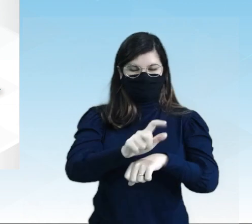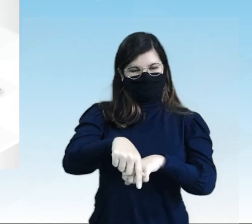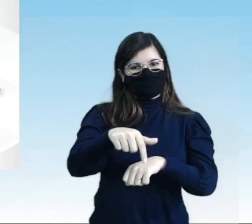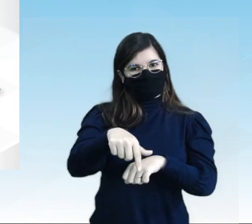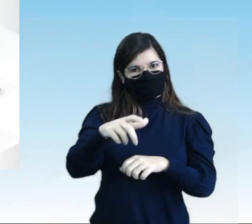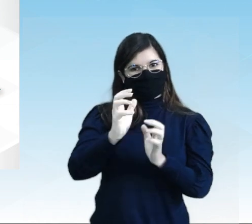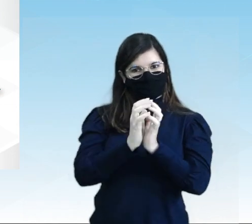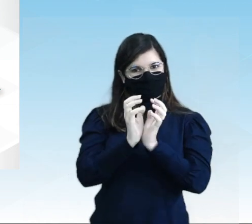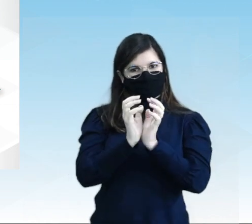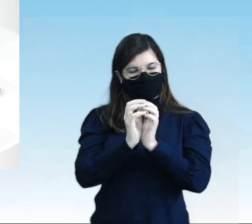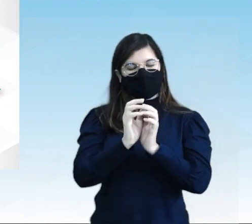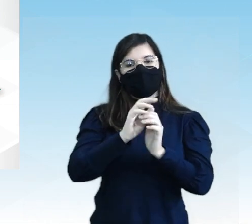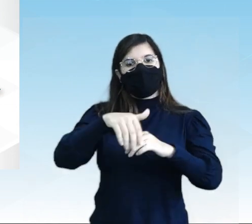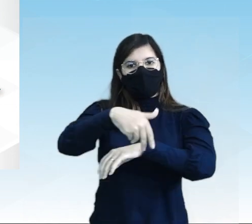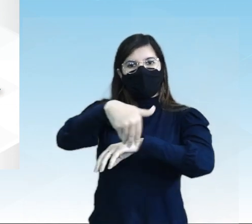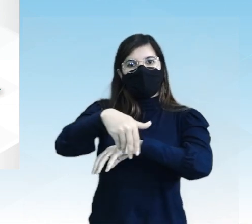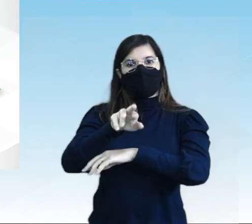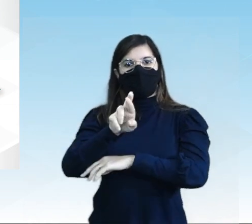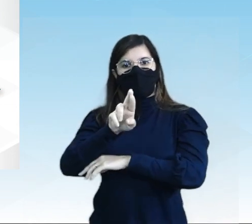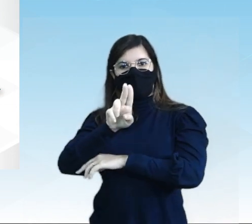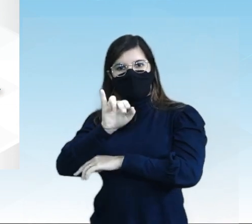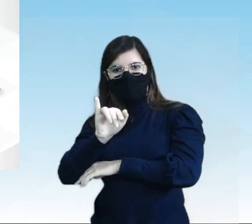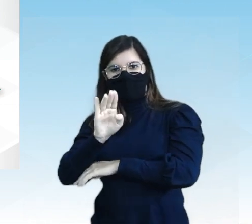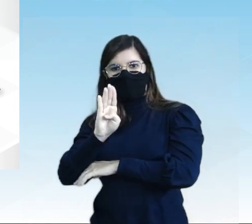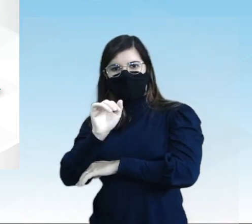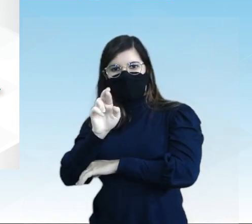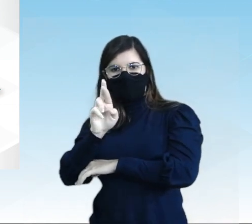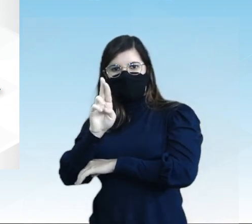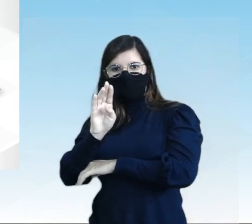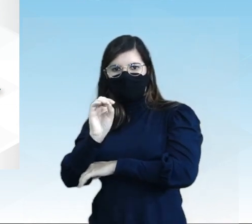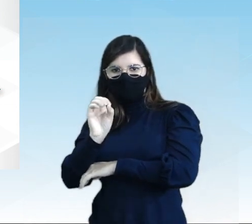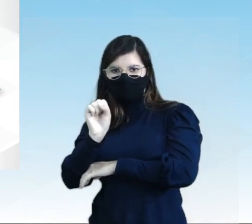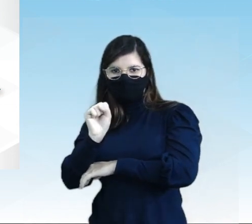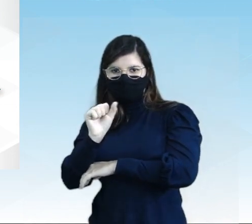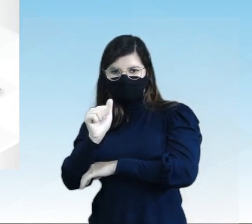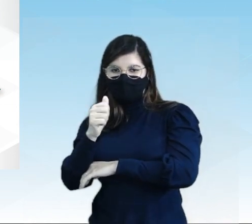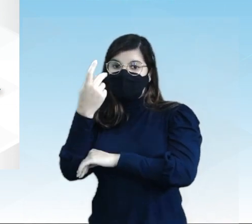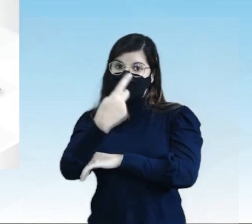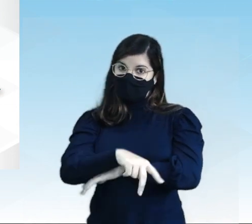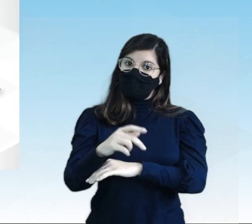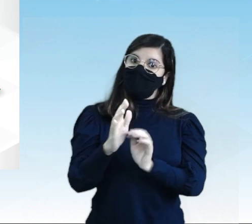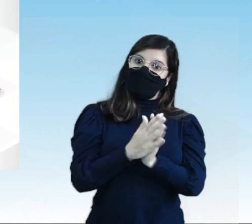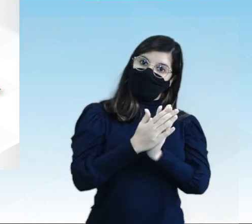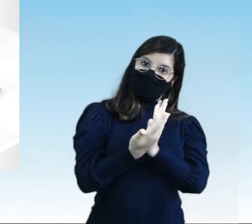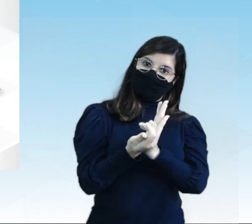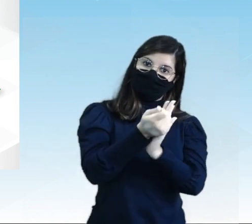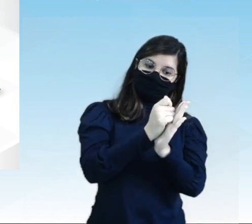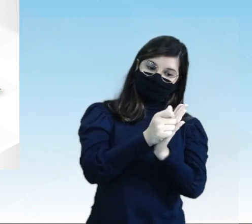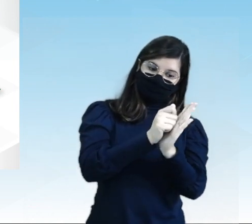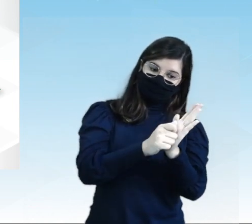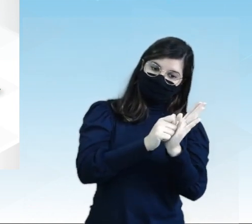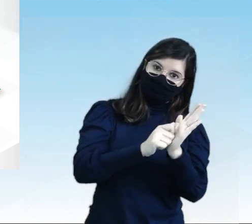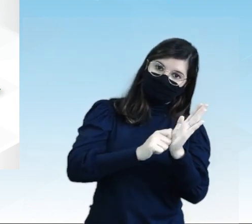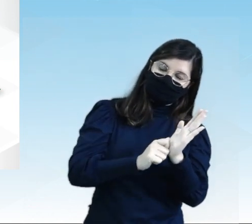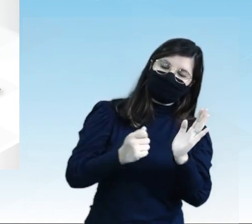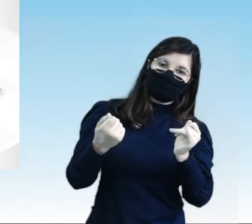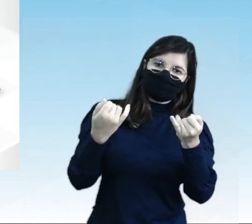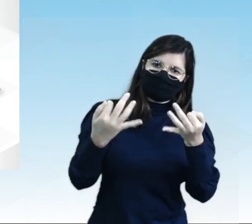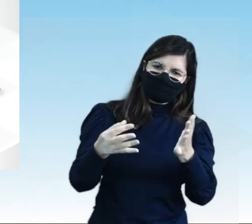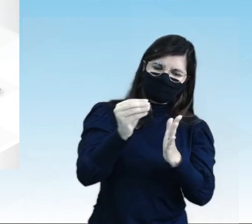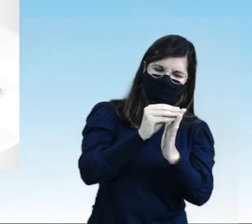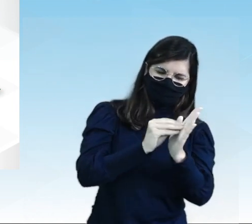aliás Rui Barbosa a melhor falando Tem sim lá um livro que na sala escreveu relatando a nossa fauna